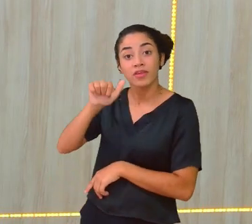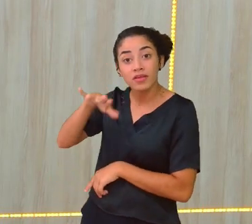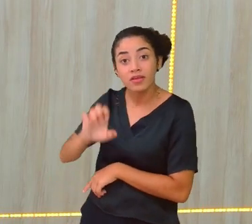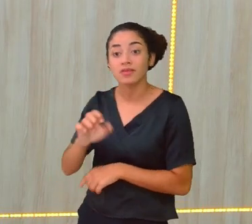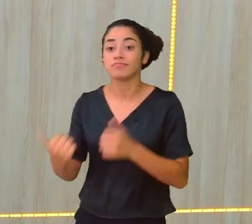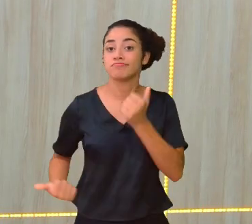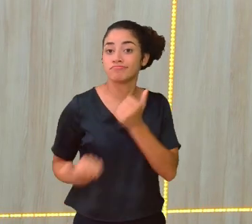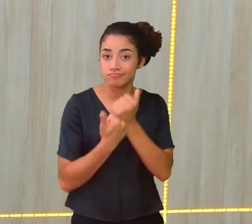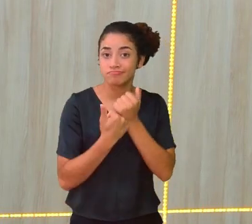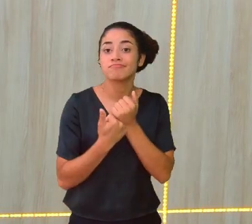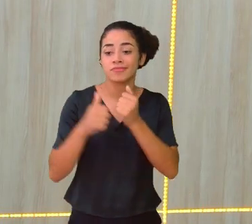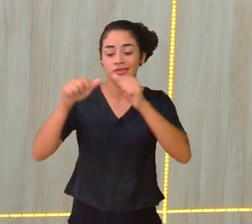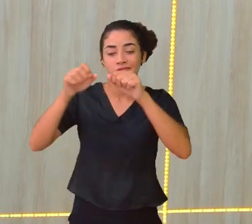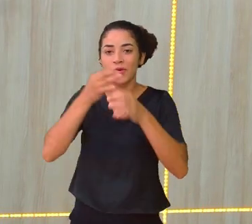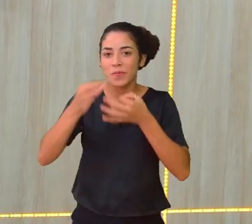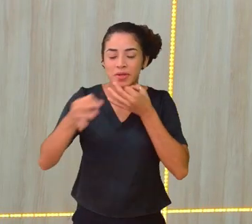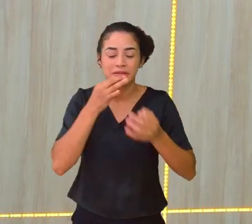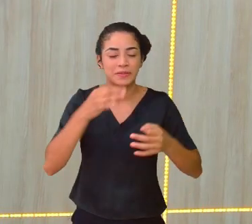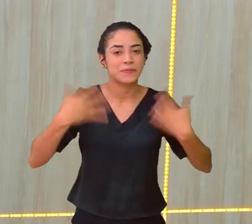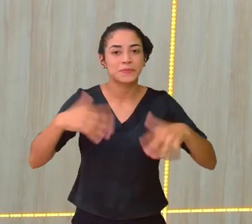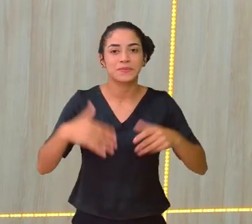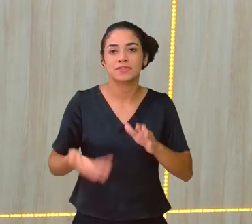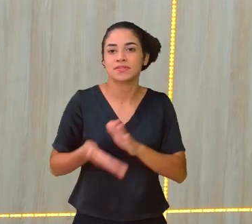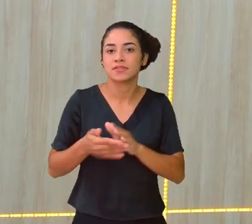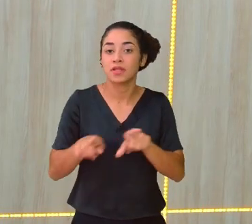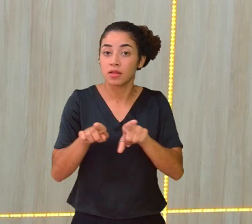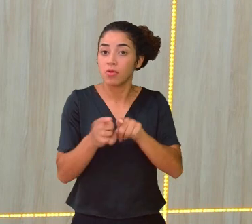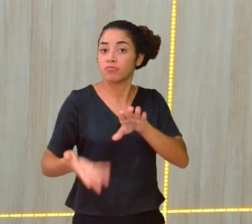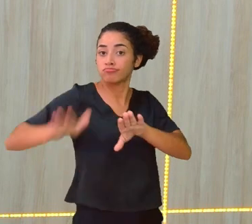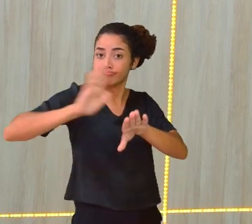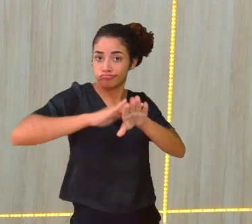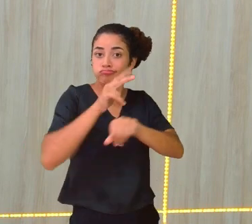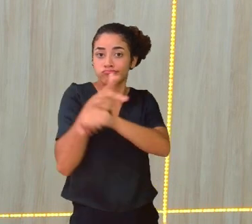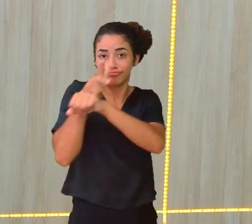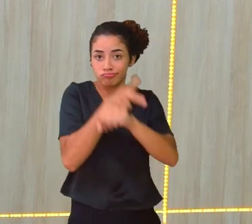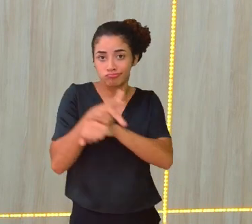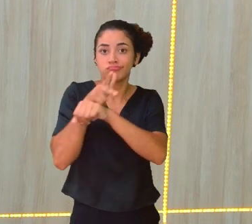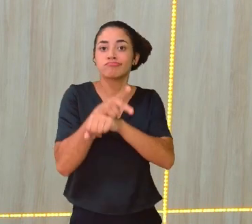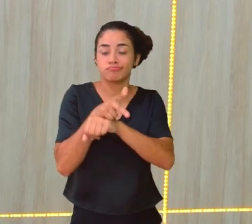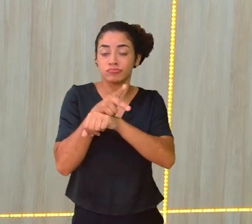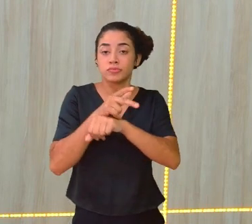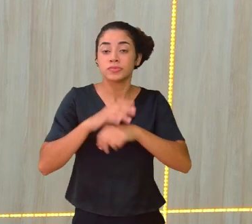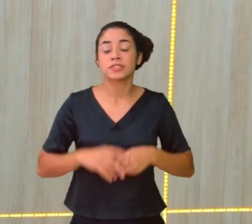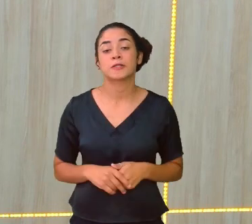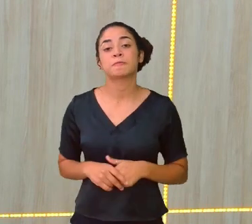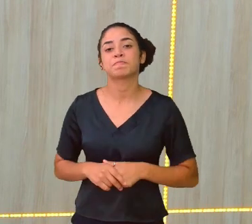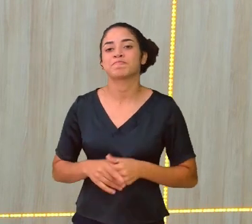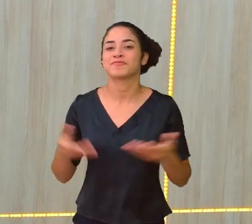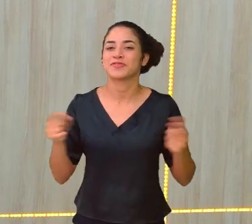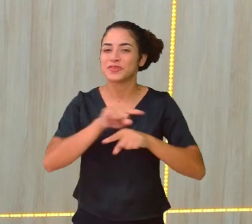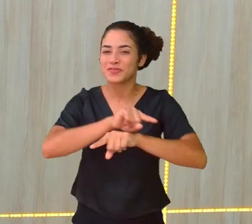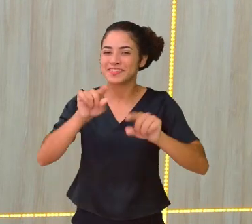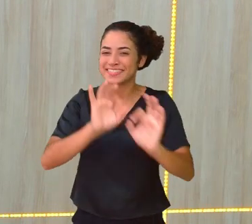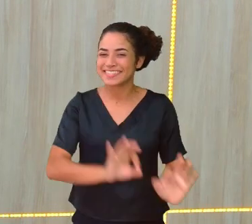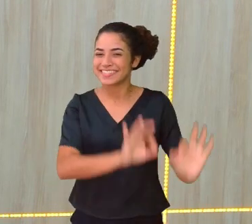pelos comentários excelente, a produção que permite que as aulas cheguem até vocês com qualidade, né? E a você